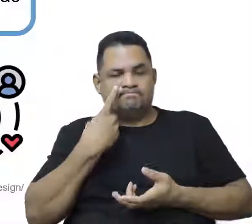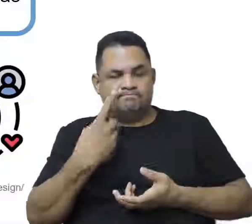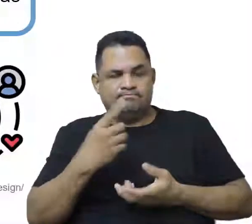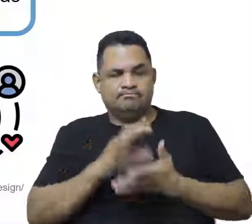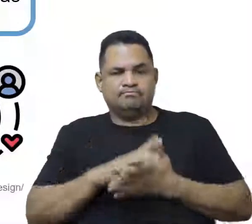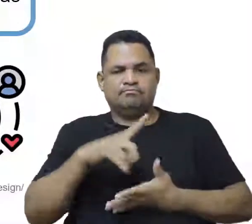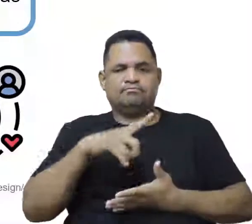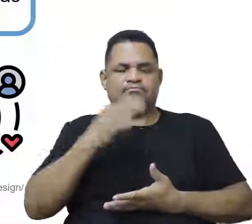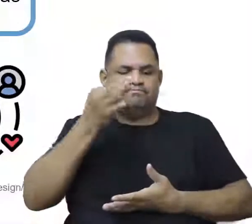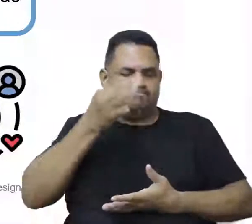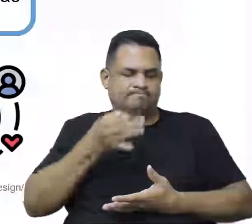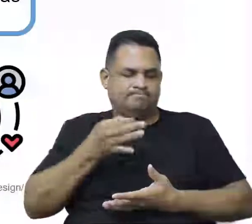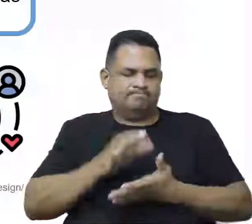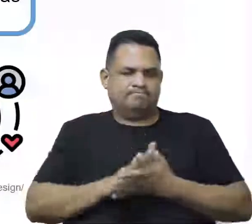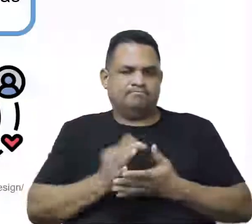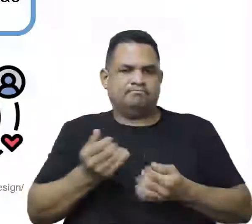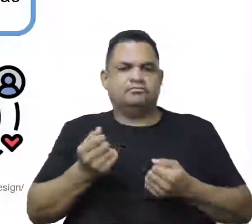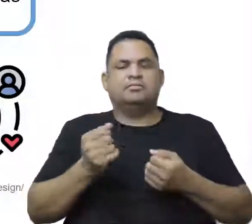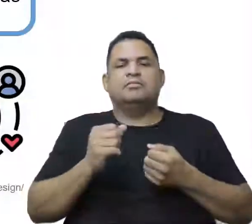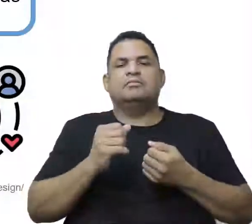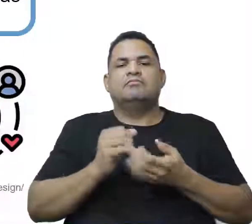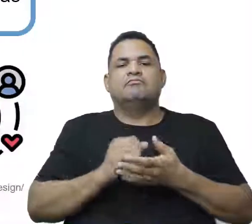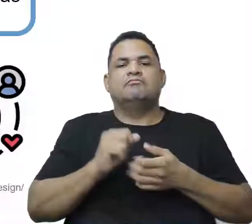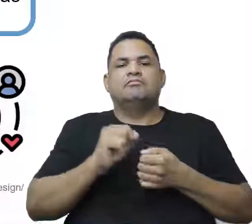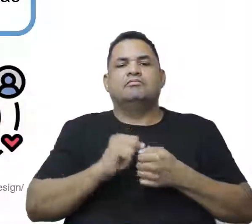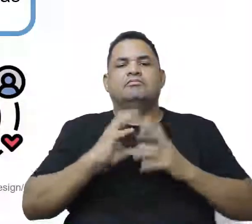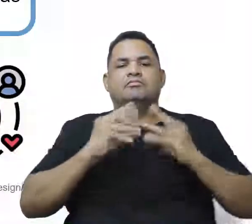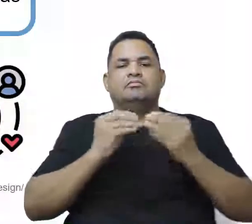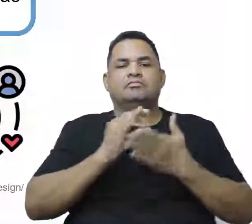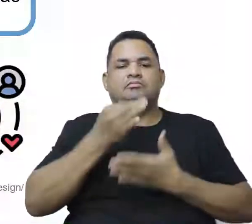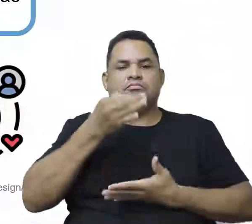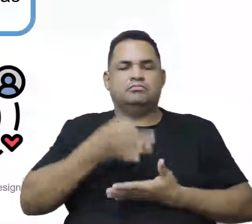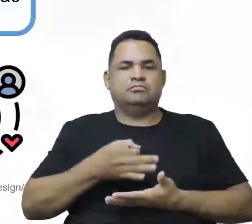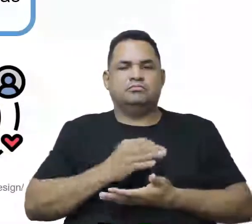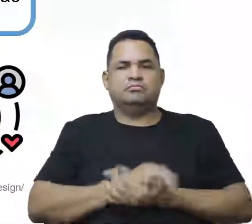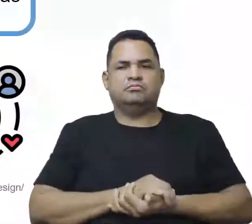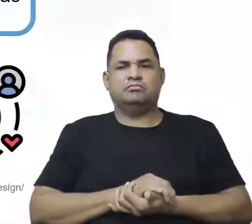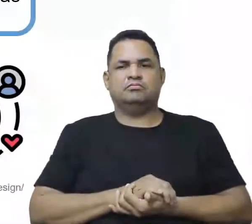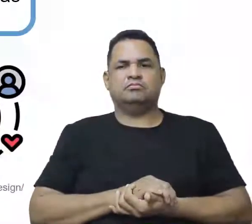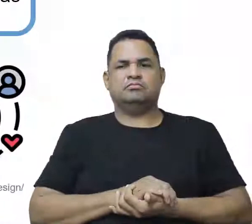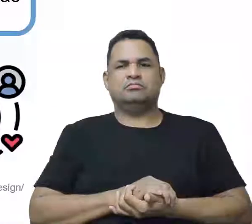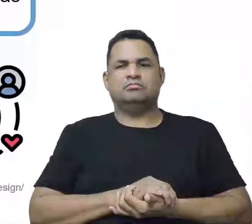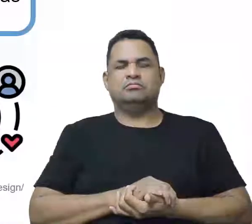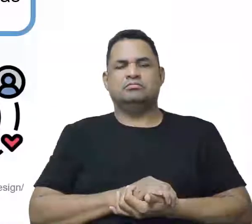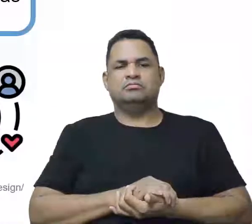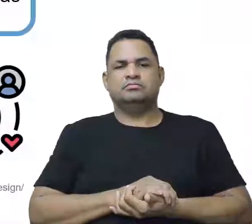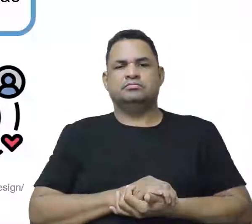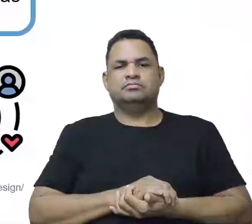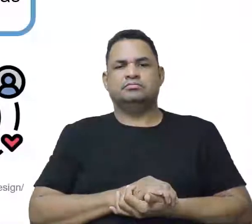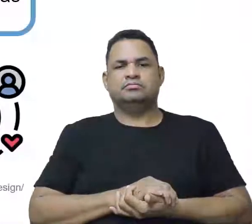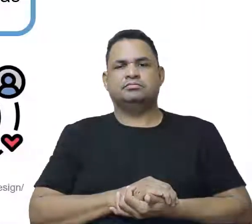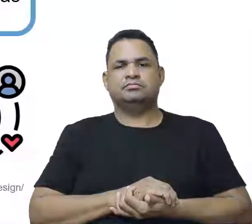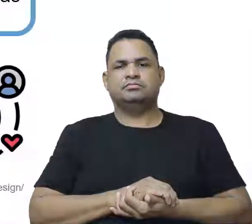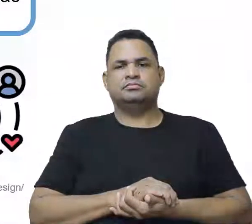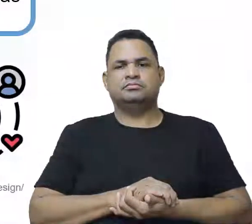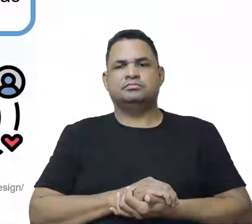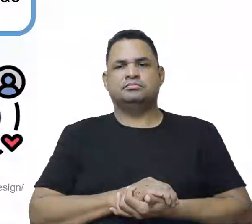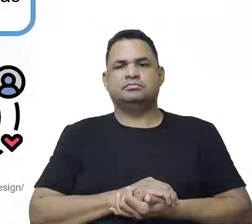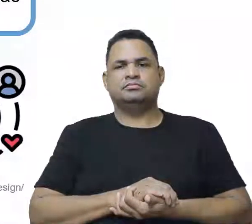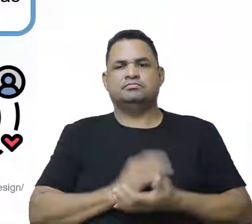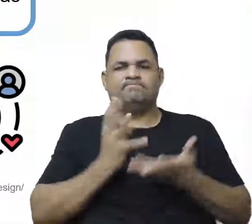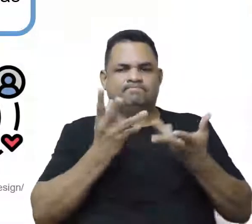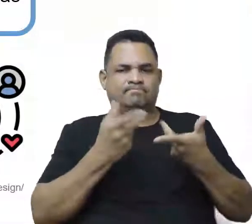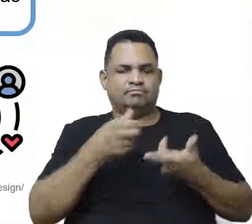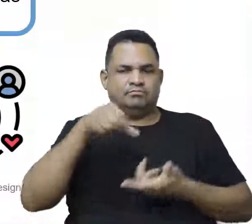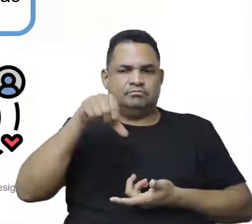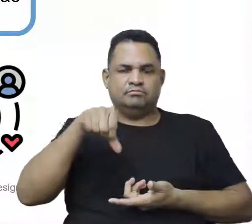para eu ter certeza que eu vou fechar as questões do Enem? Acompanha comigo aí. Aqui nós já temos 3, né, prof? Exato. Então, habilidade